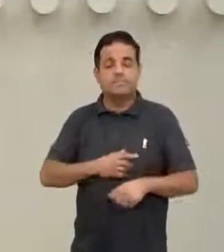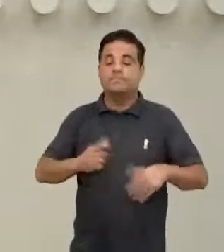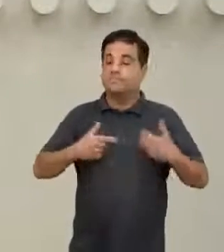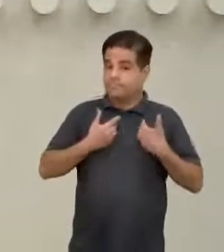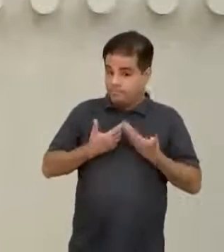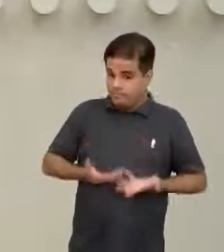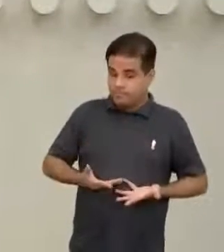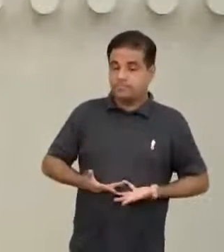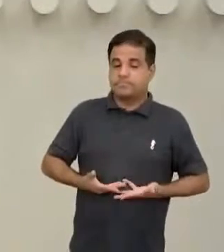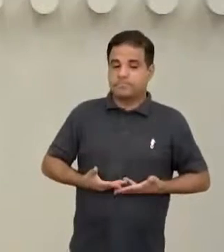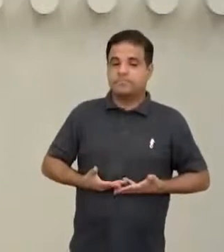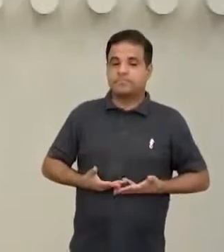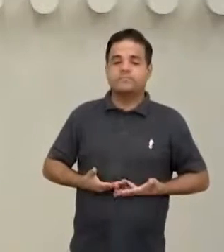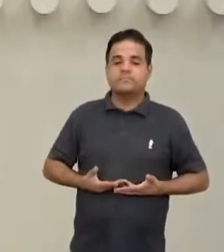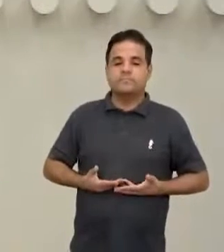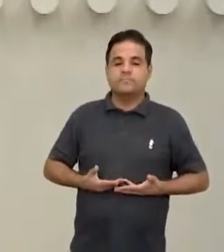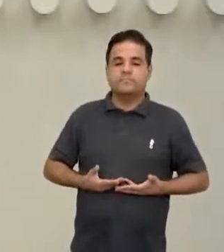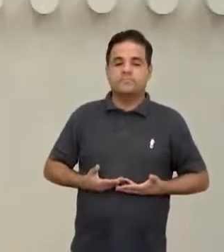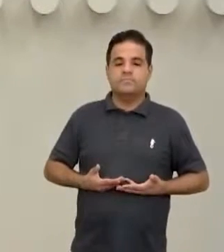para esse